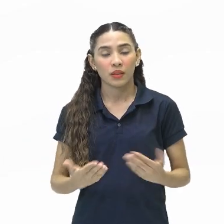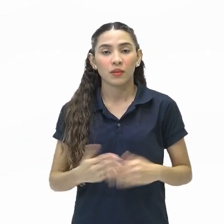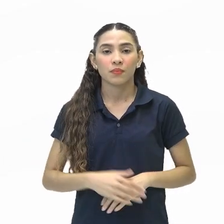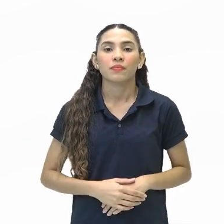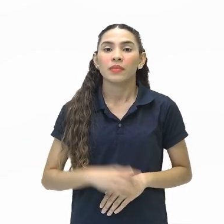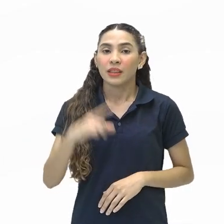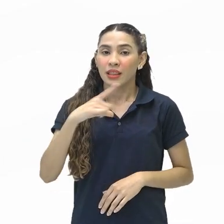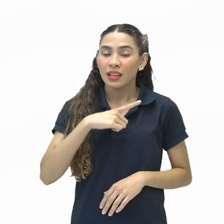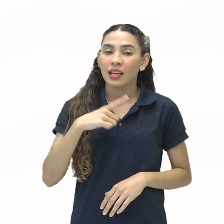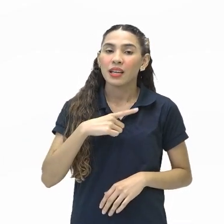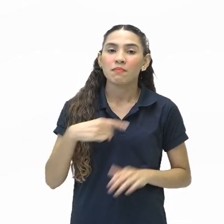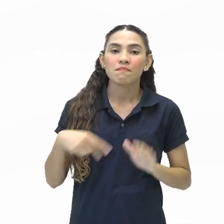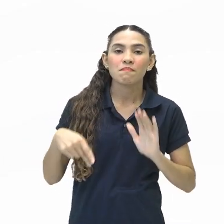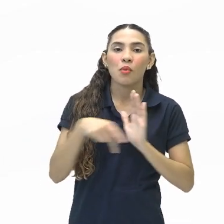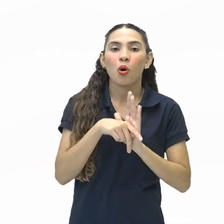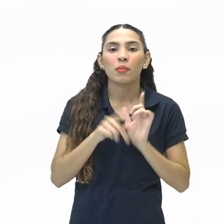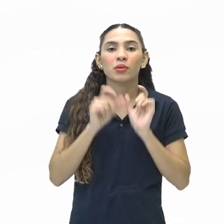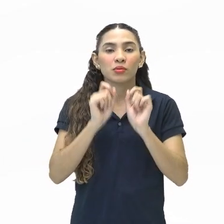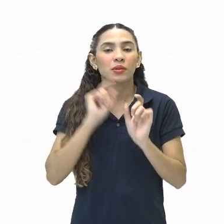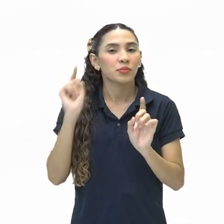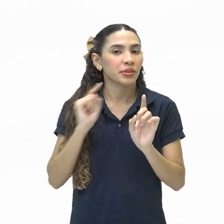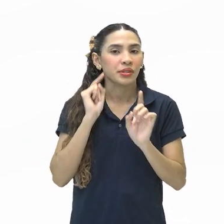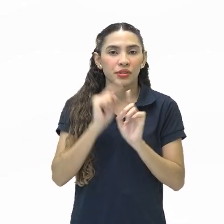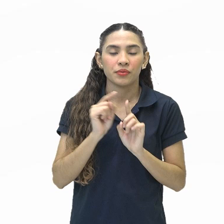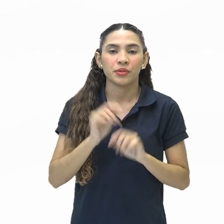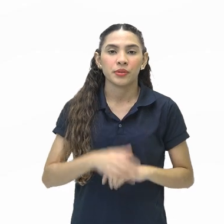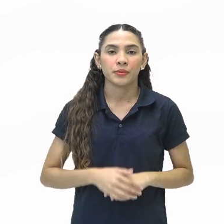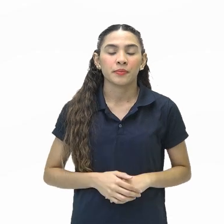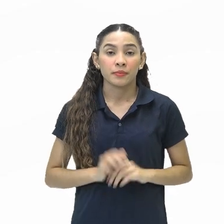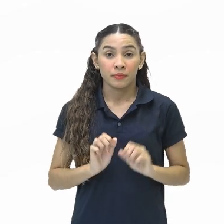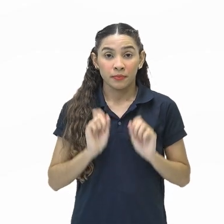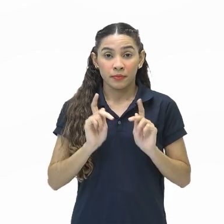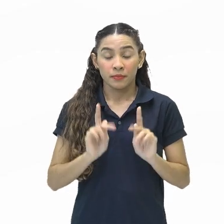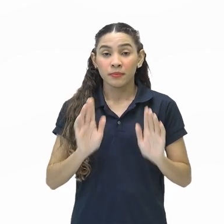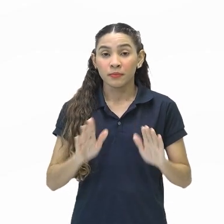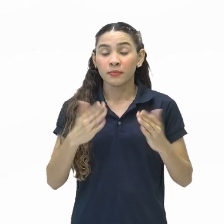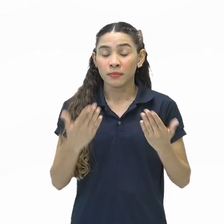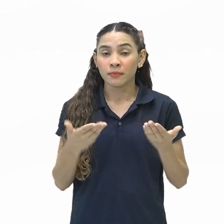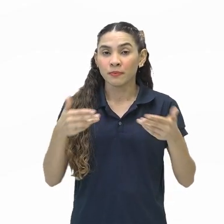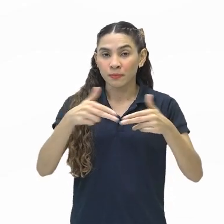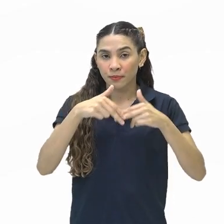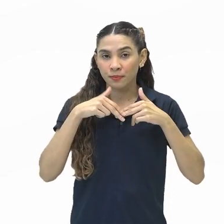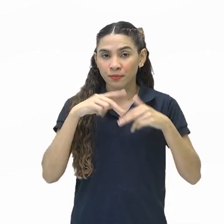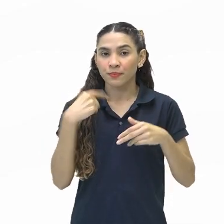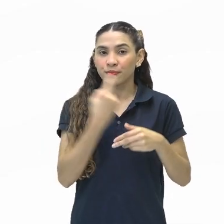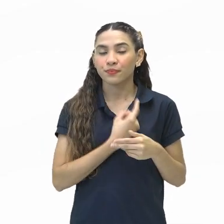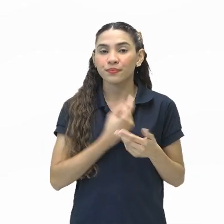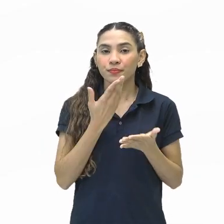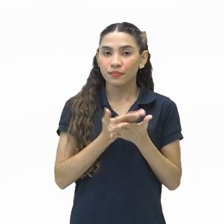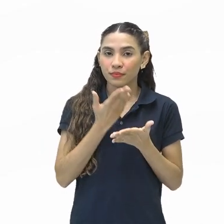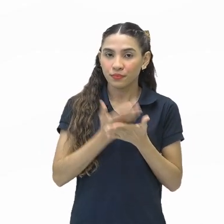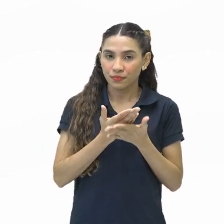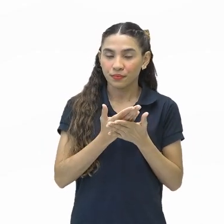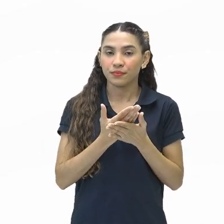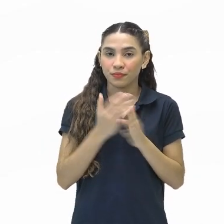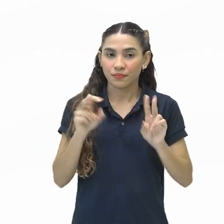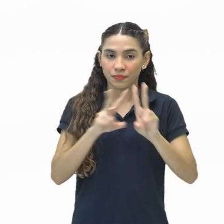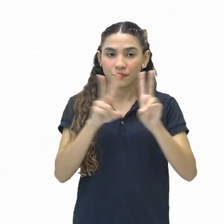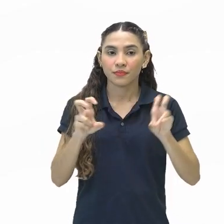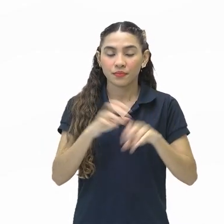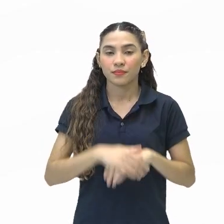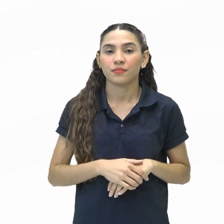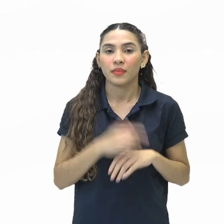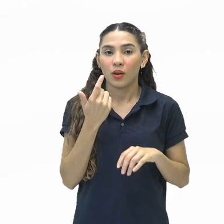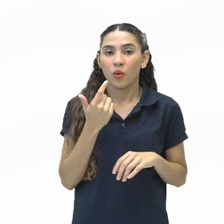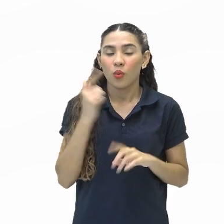tem ali as suas próprias finalidades, tá bom? Então, por isso que a gente está tocando aqui nesses assuntos, né?